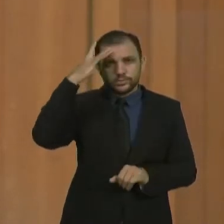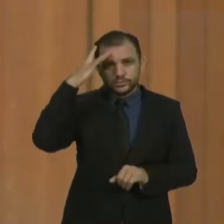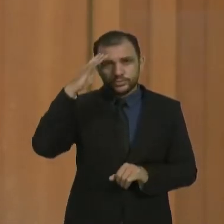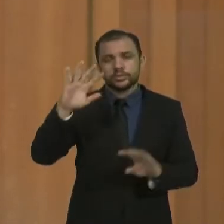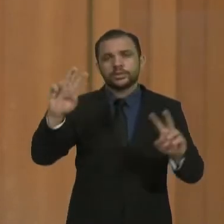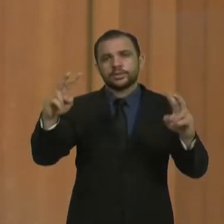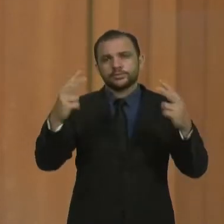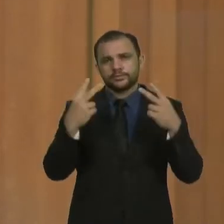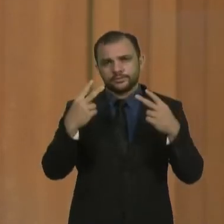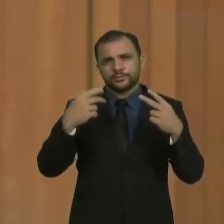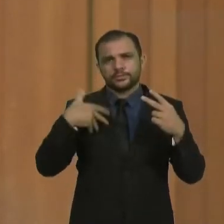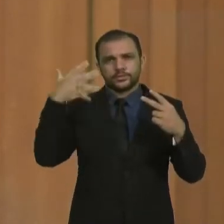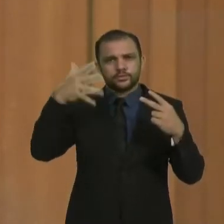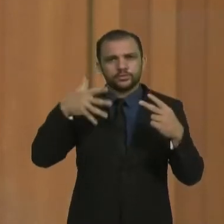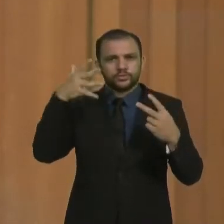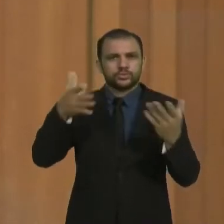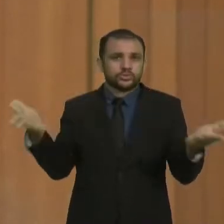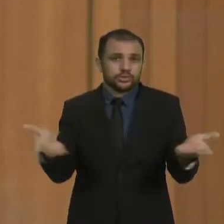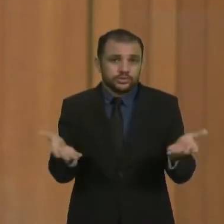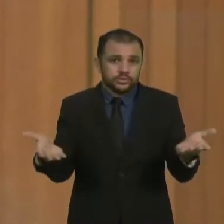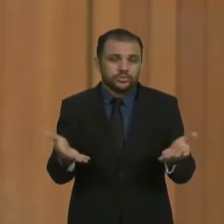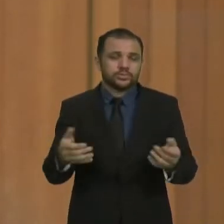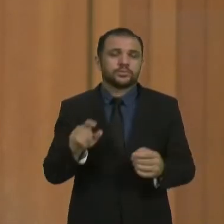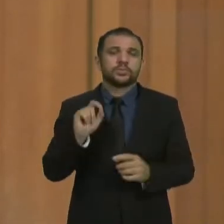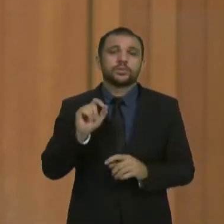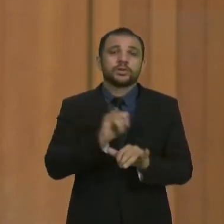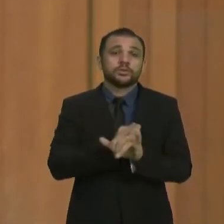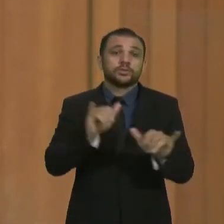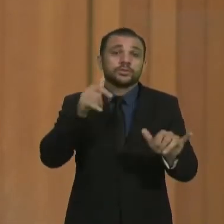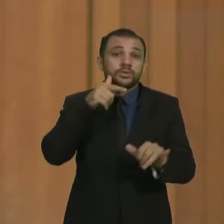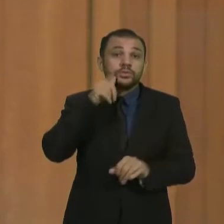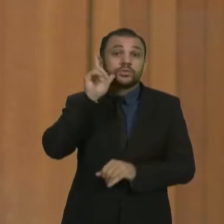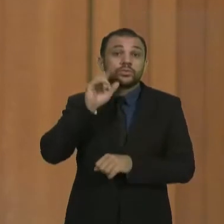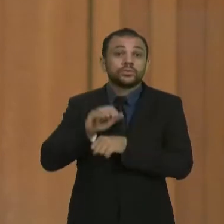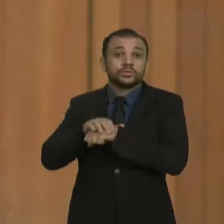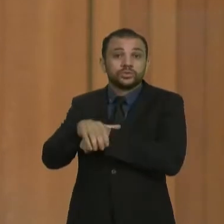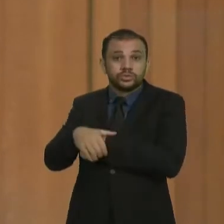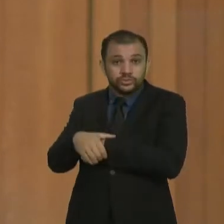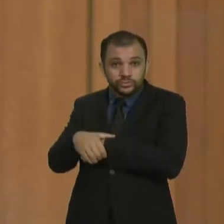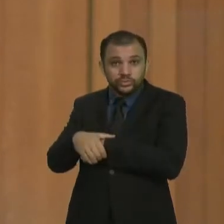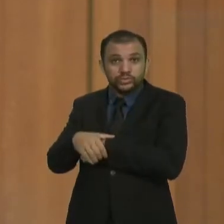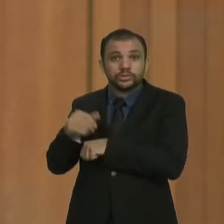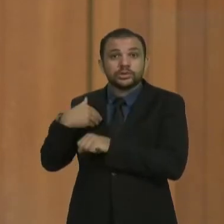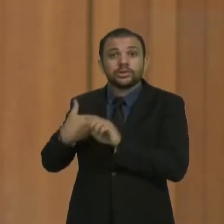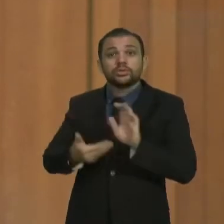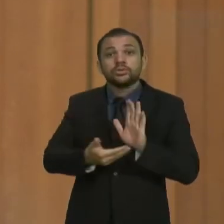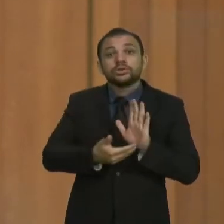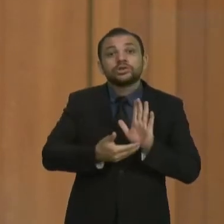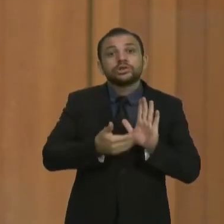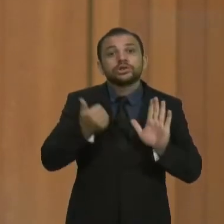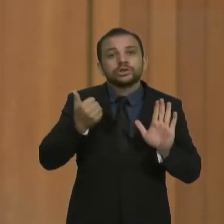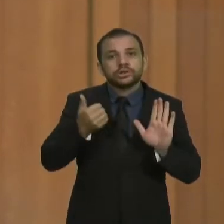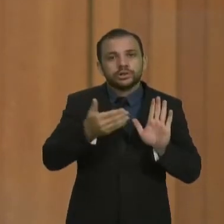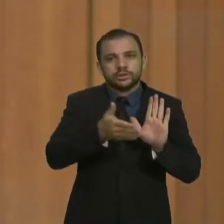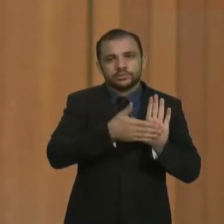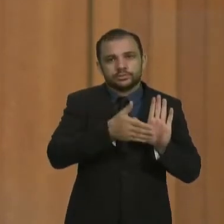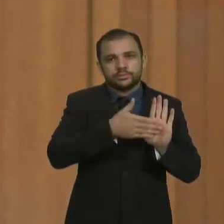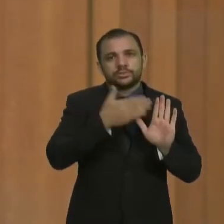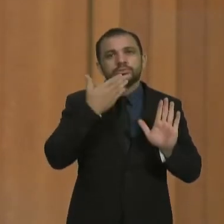momento. Ontem à noite tivemos uma outra reunião que eu estou retirando o requerimento temporariamente, na